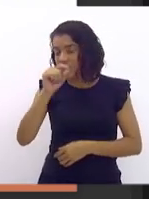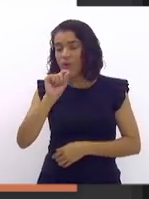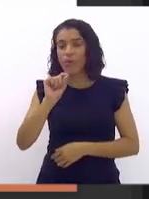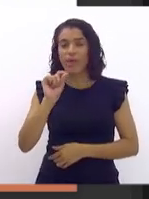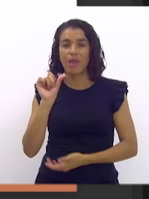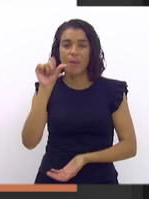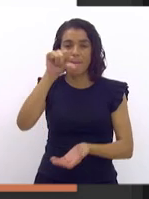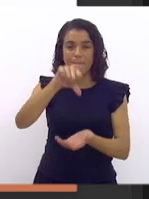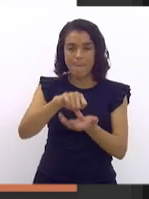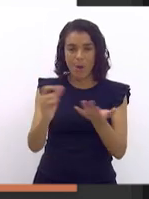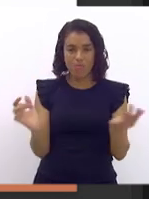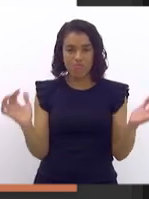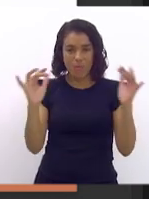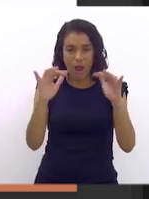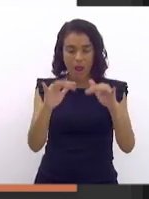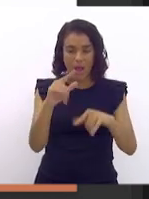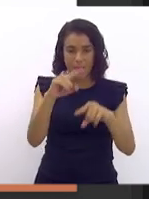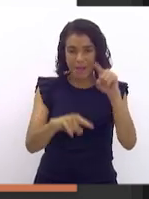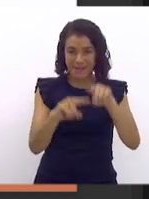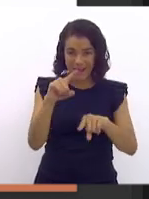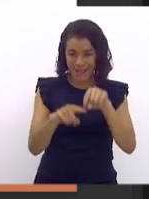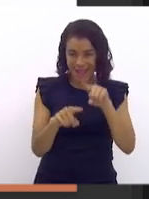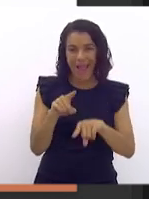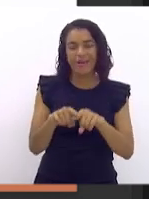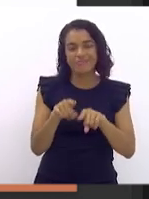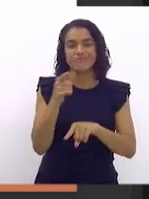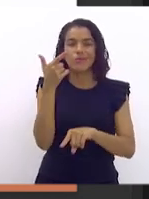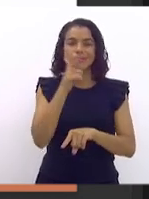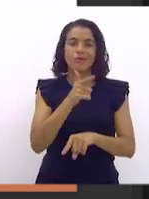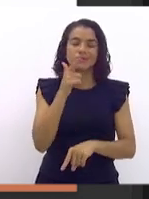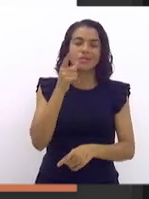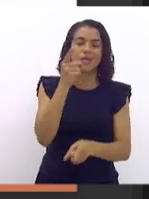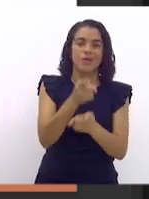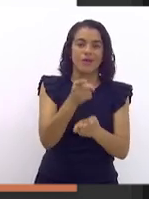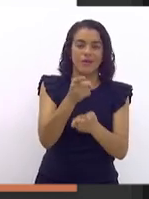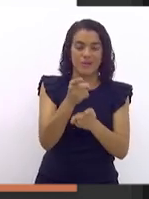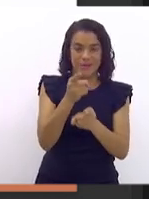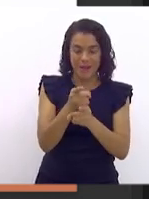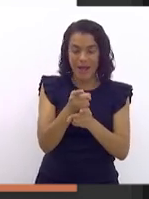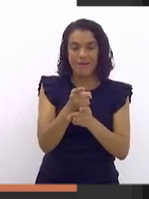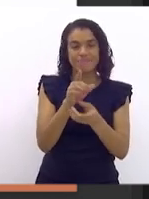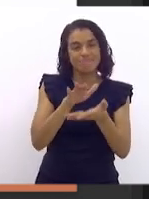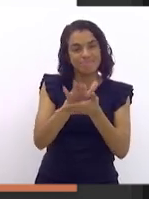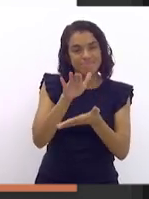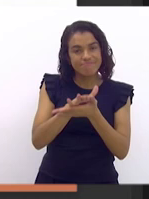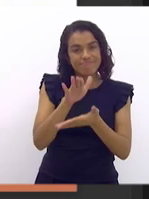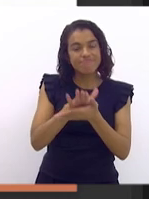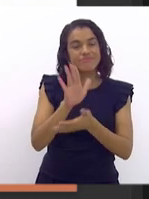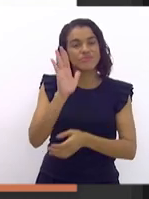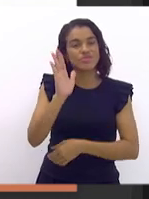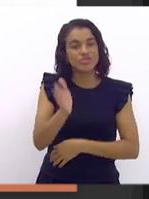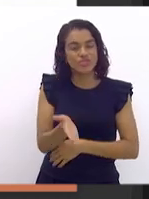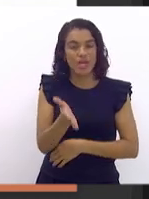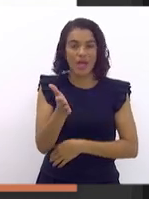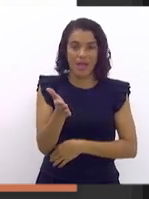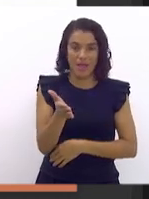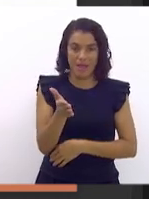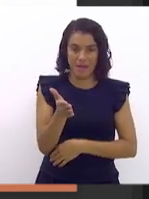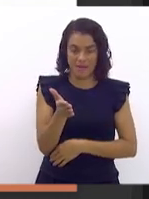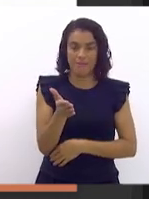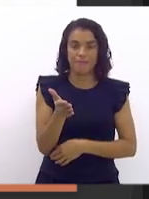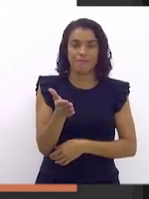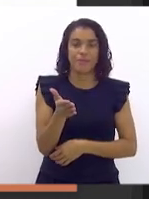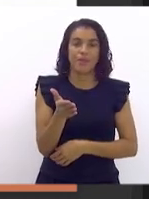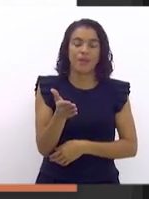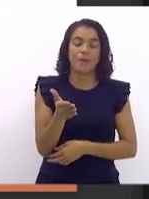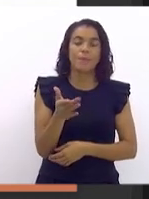nesse repositório para que todo mundo que tenha interesse nesse tema consiga encontrar essas publicações já com uma curadoria. Então, assim, para entender